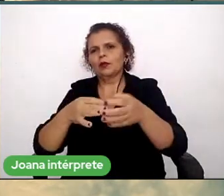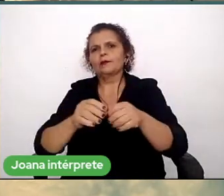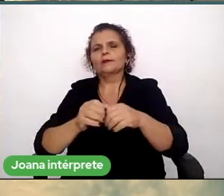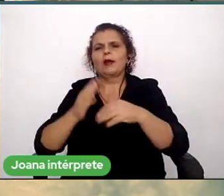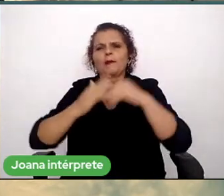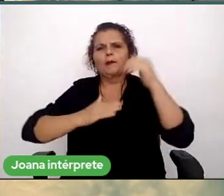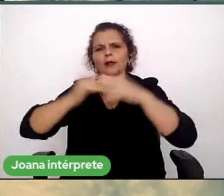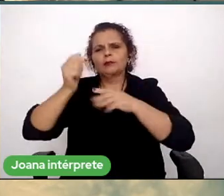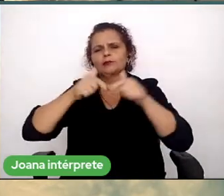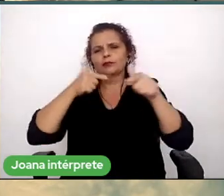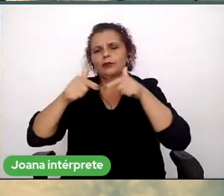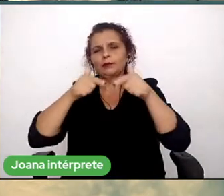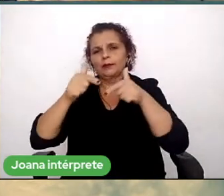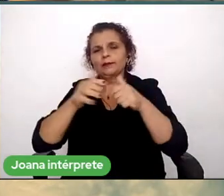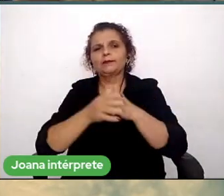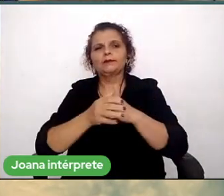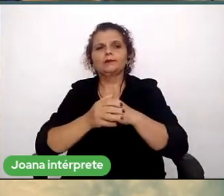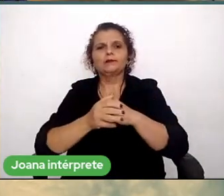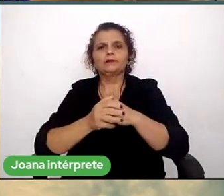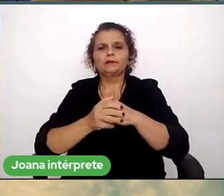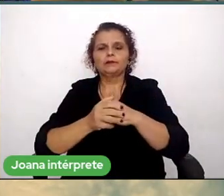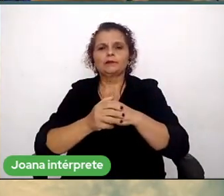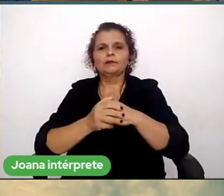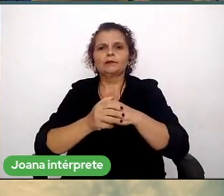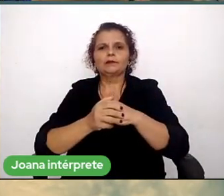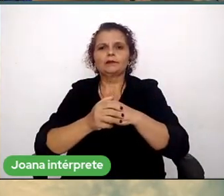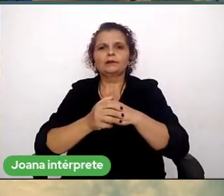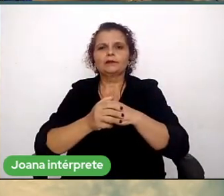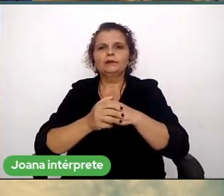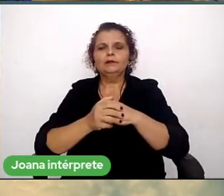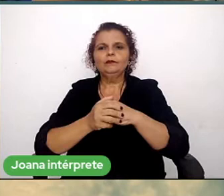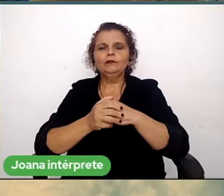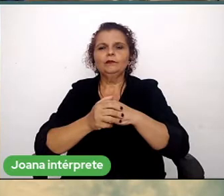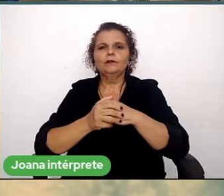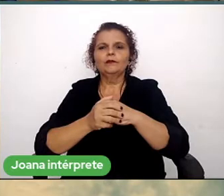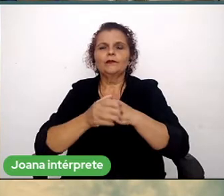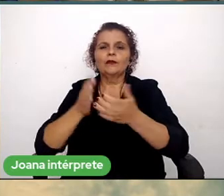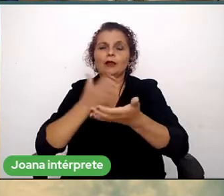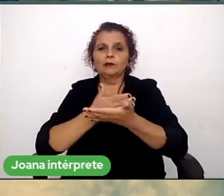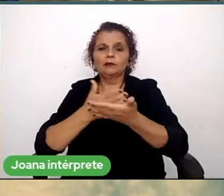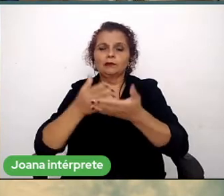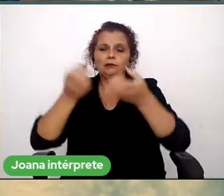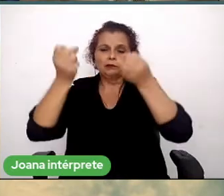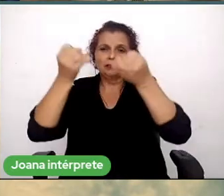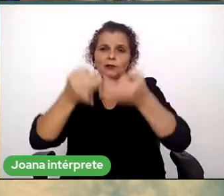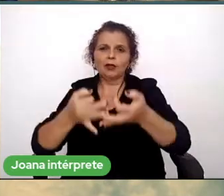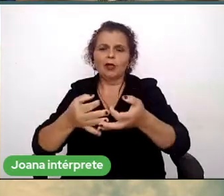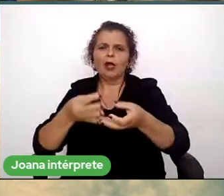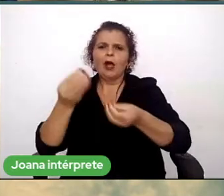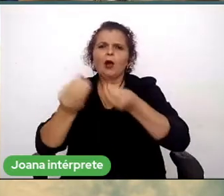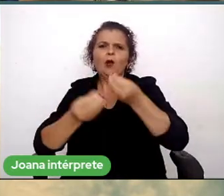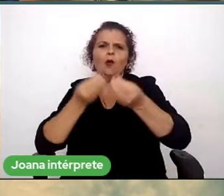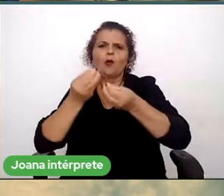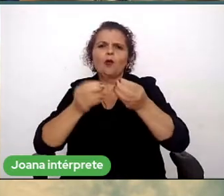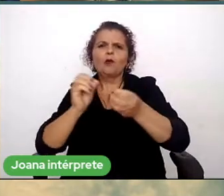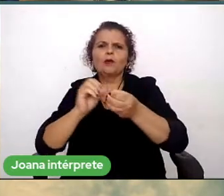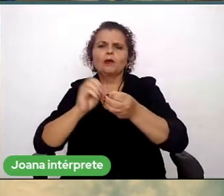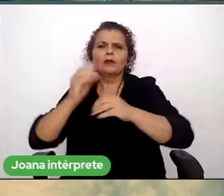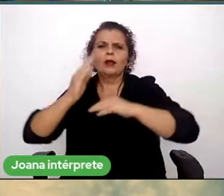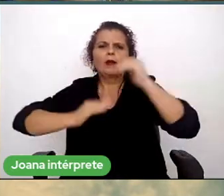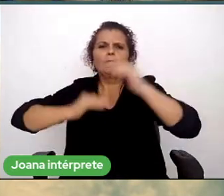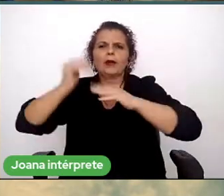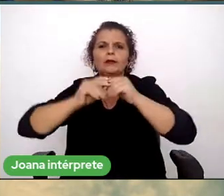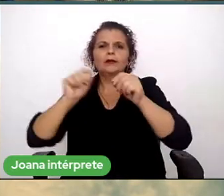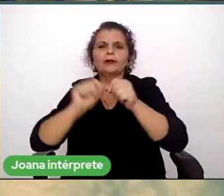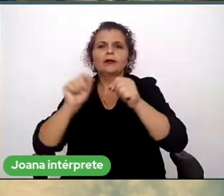trabalho o que a gente faz a Mari falou até agora né do início de engajamento e aqui com que a gente algumas práticas que a gente